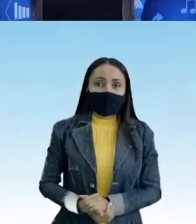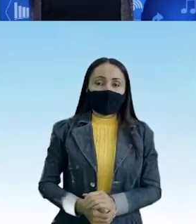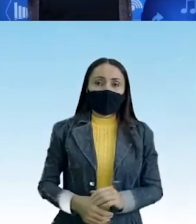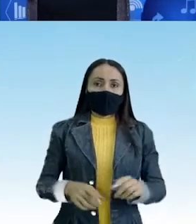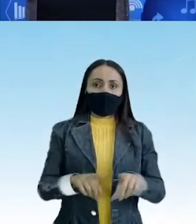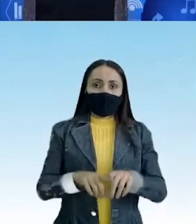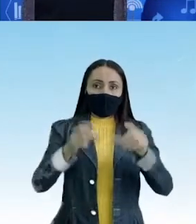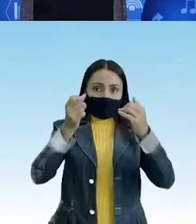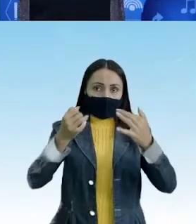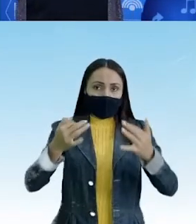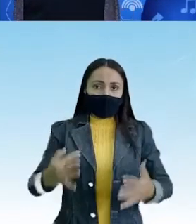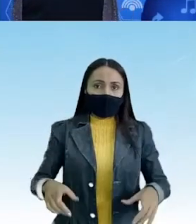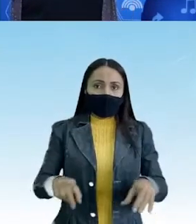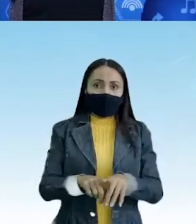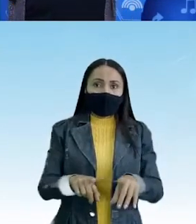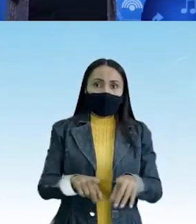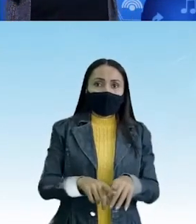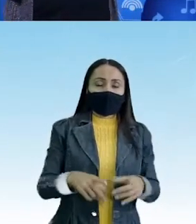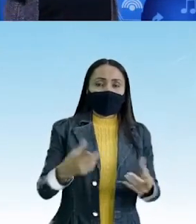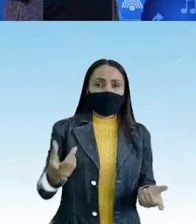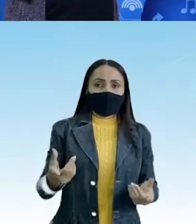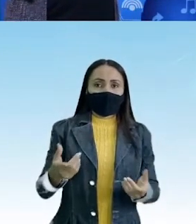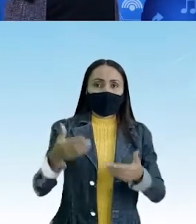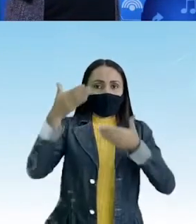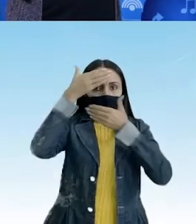outras etnias, como os árabes,